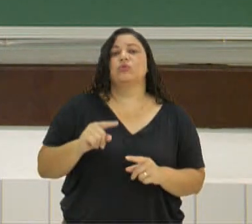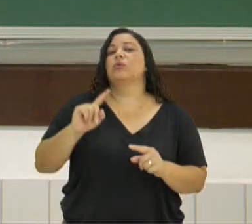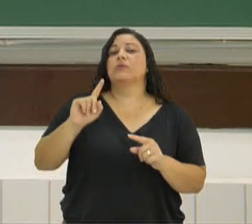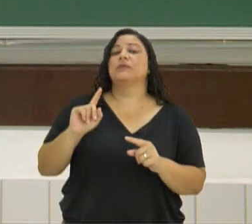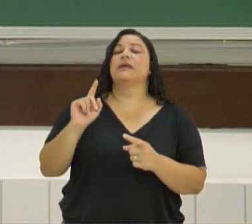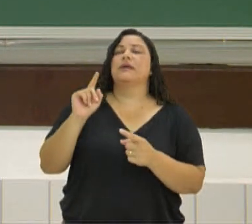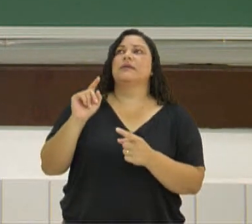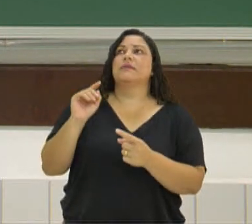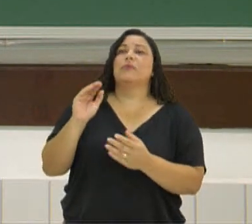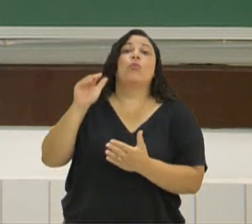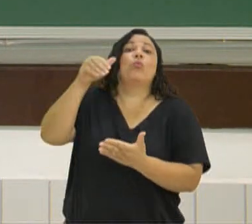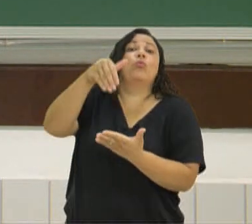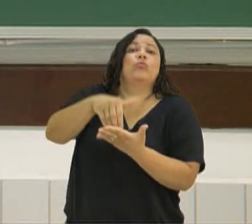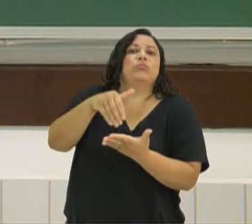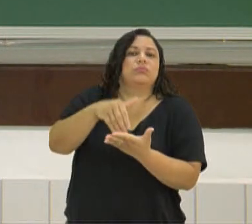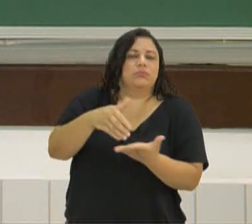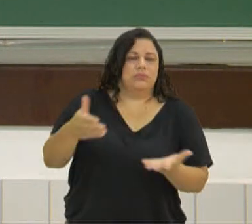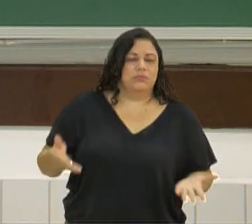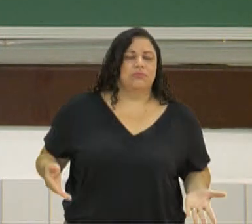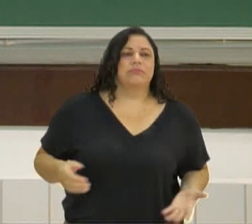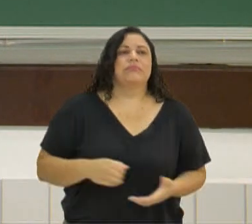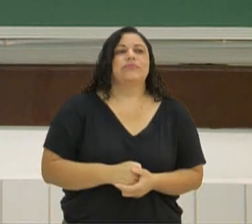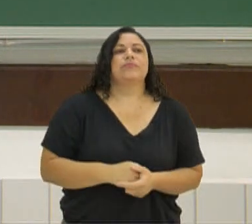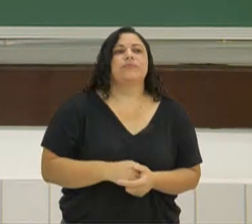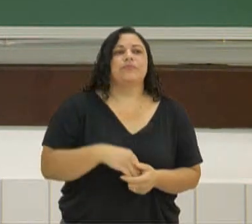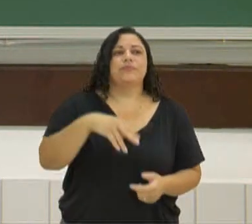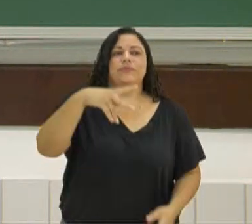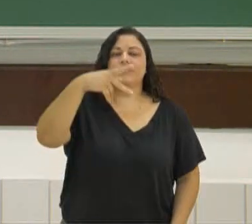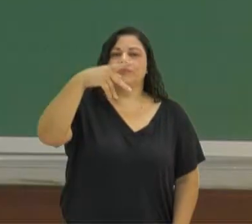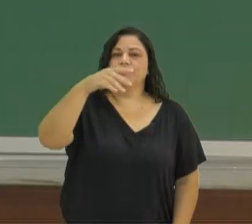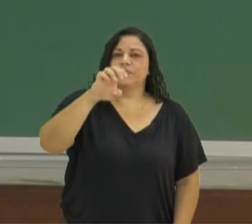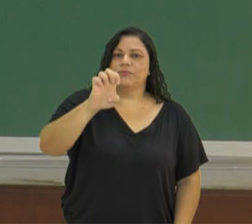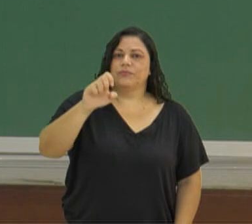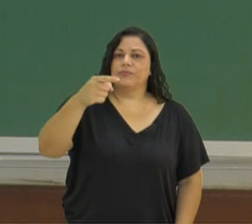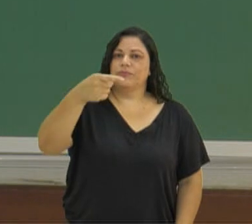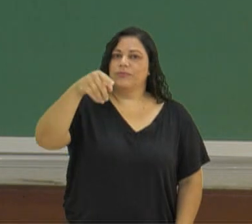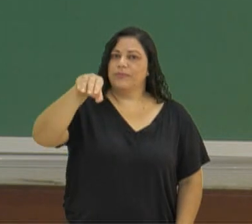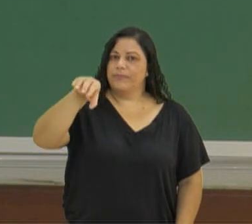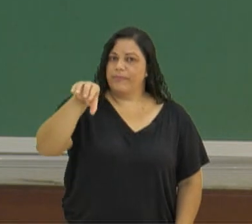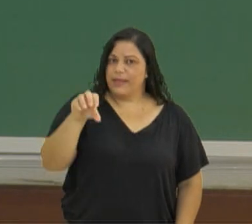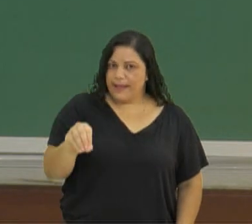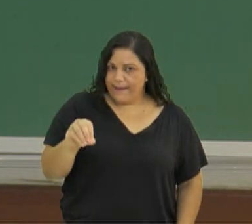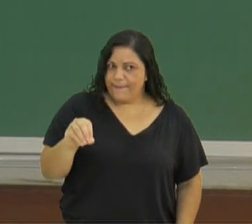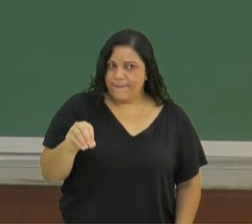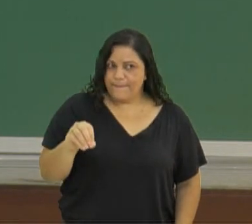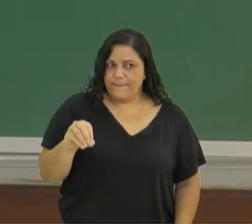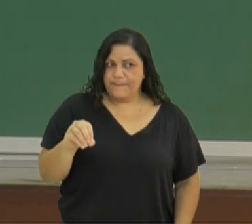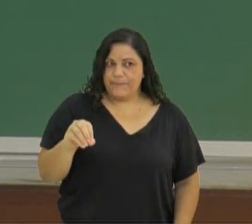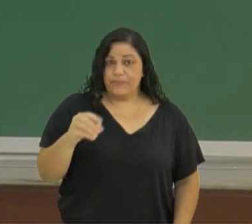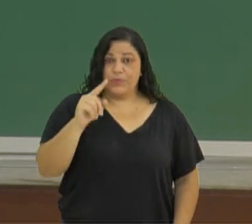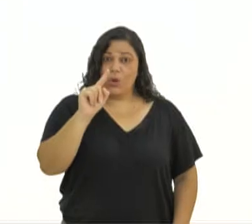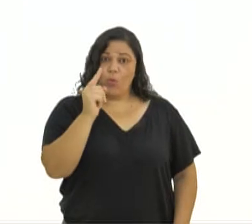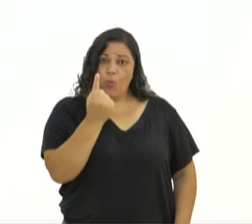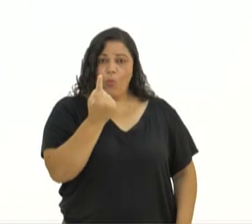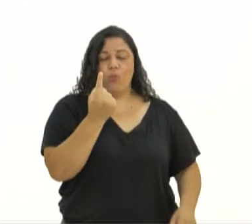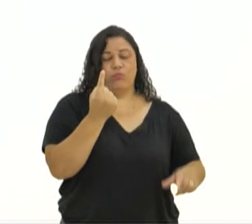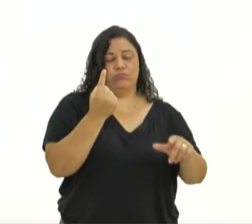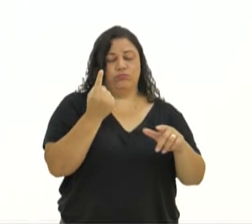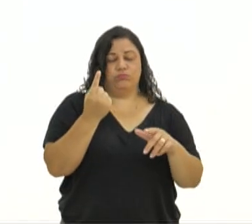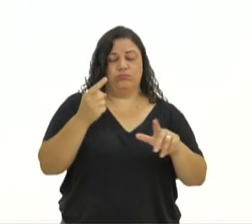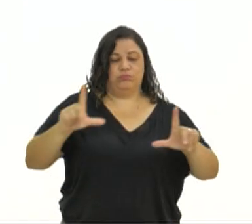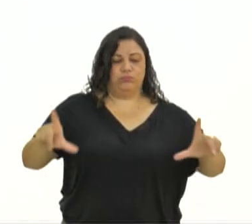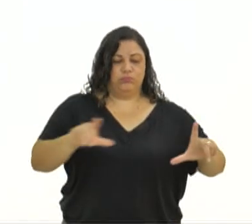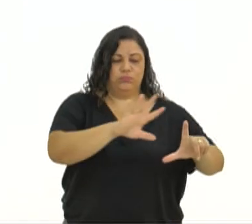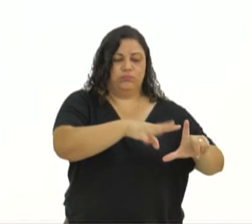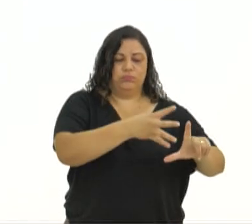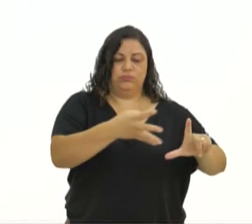parar. O peão, ele move-se em qualquer... O peão ele movimenta sempre uma casa para frente, então todos os peões